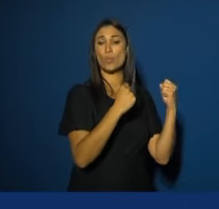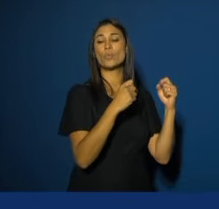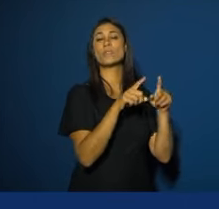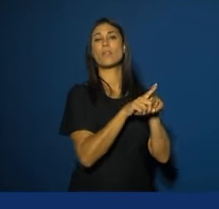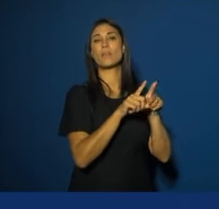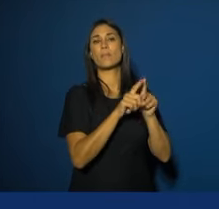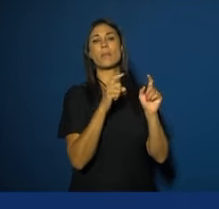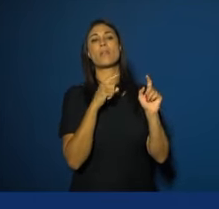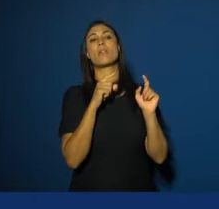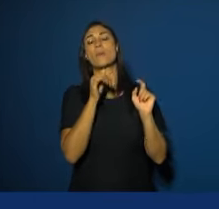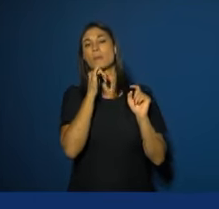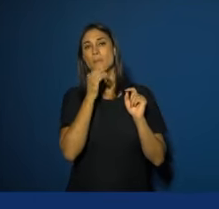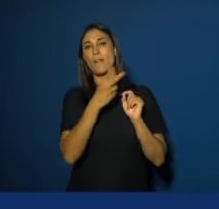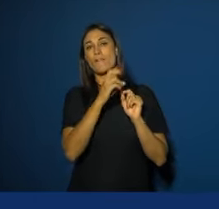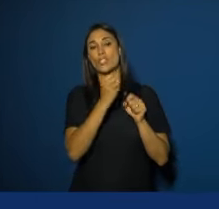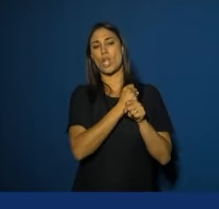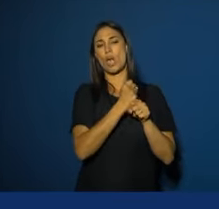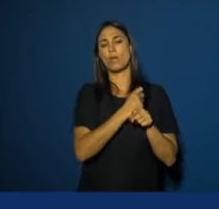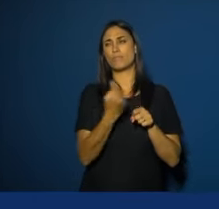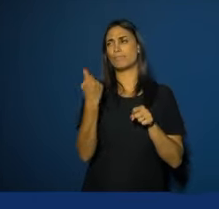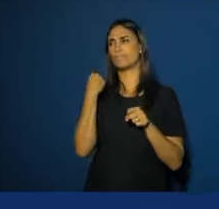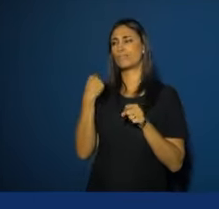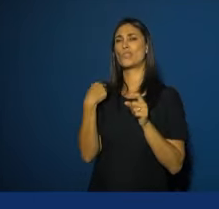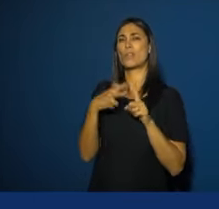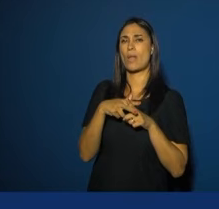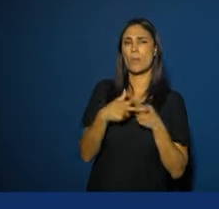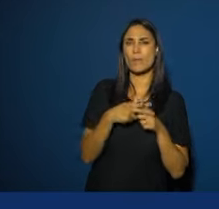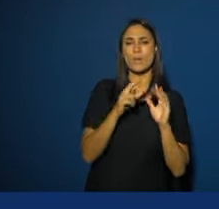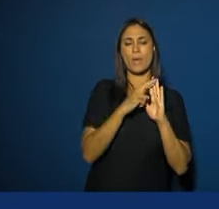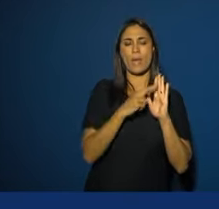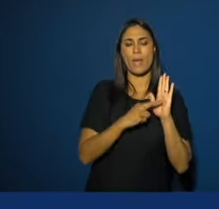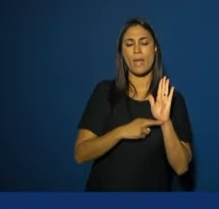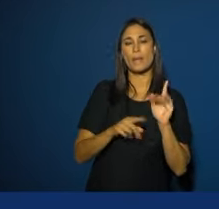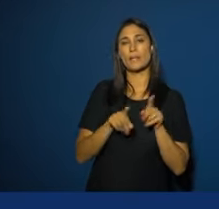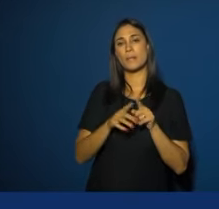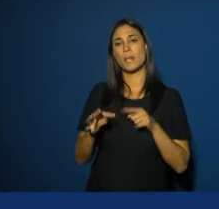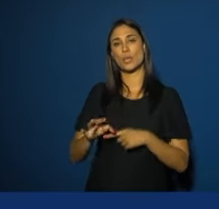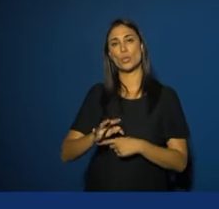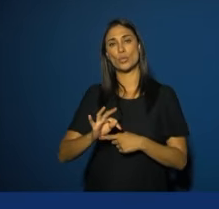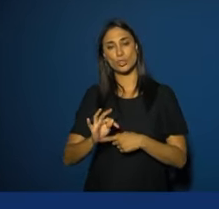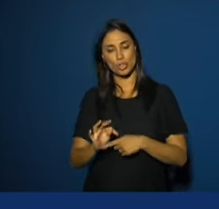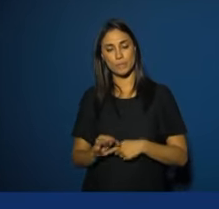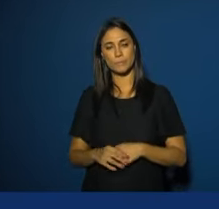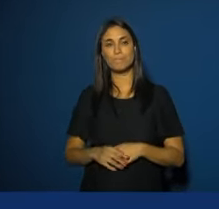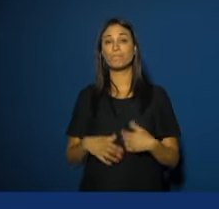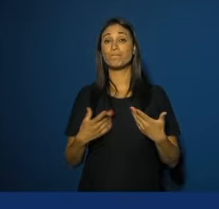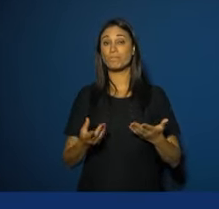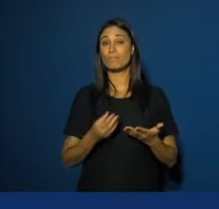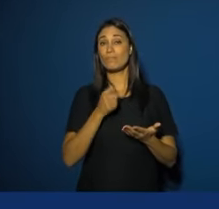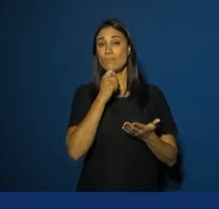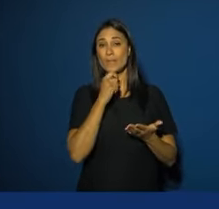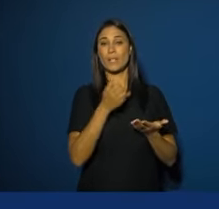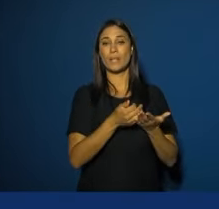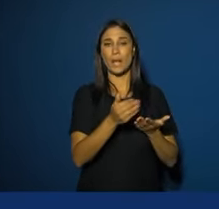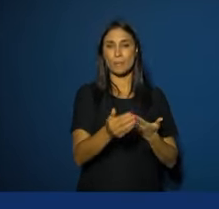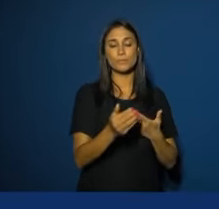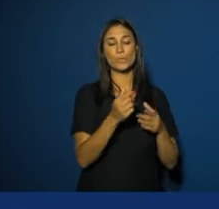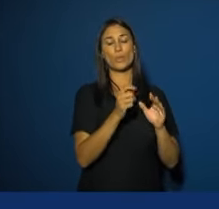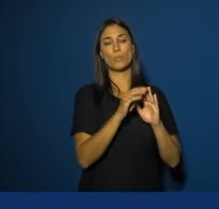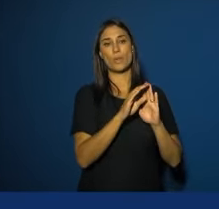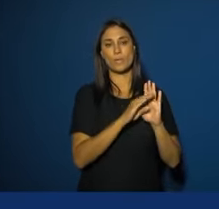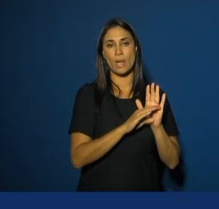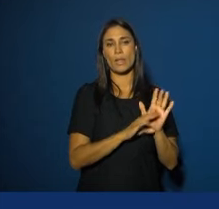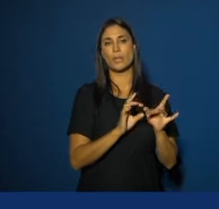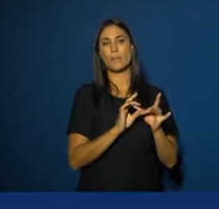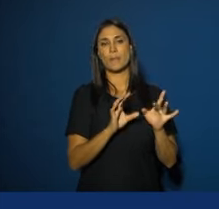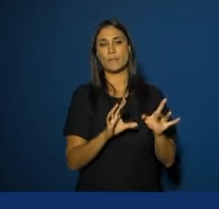setor elétrico há 20 anos atrás, em termos de regulação, em termos de sofisticação de mercado. Está no processo de liberalização, então nós